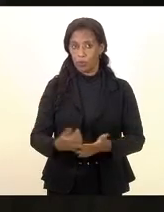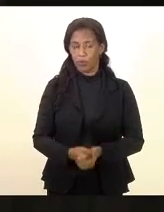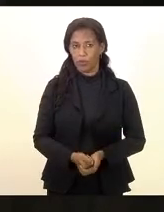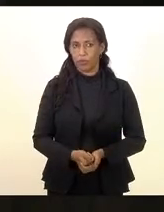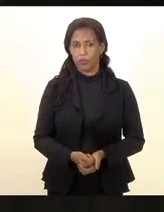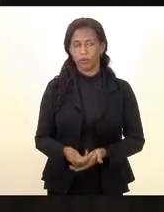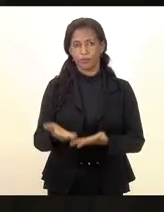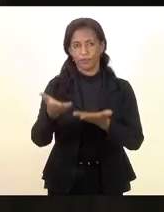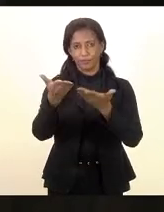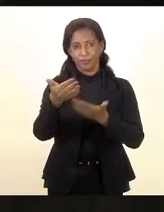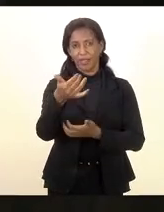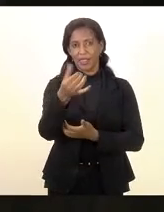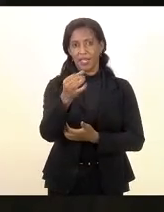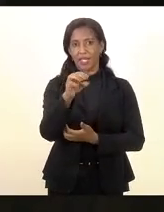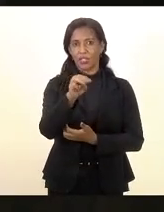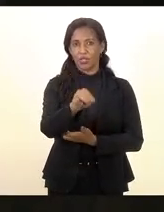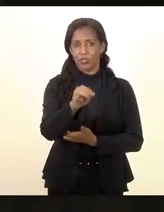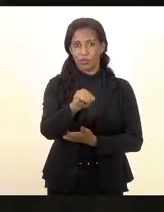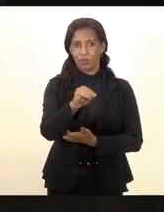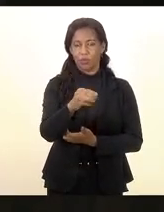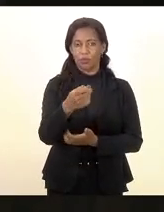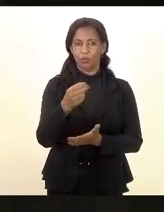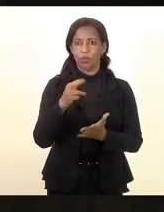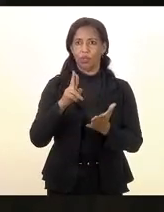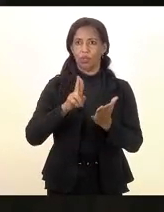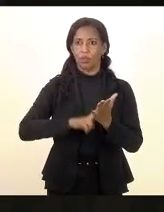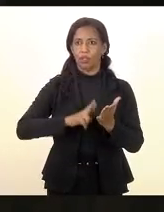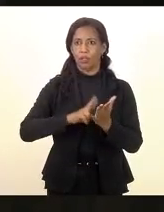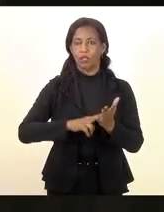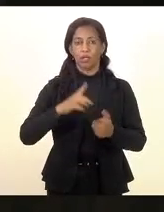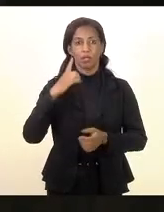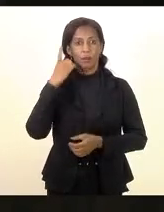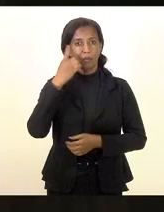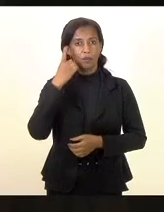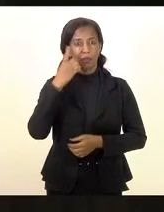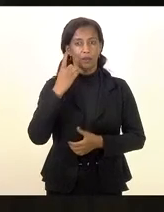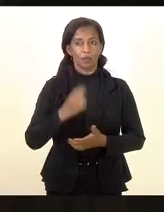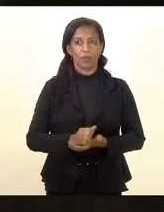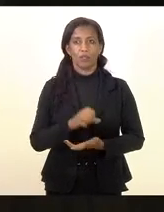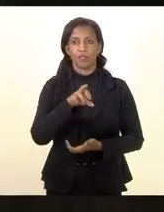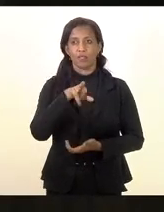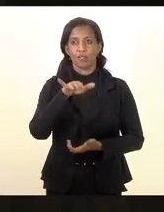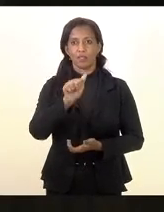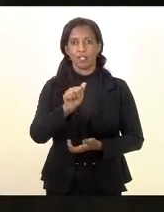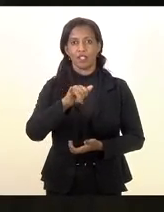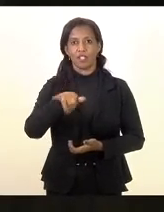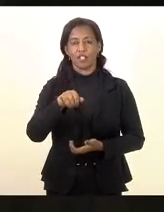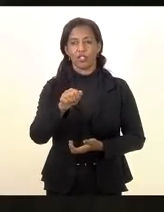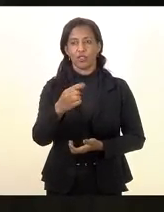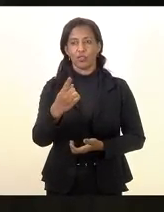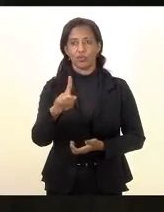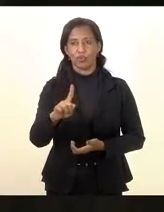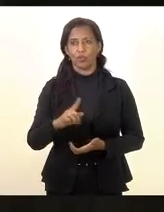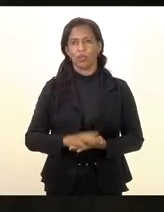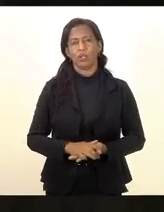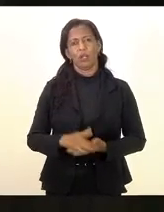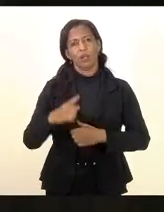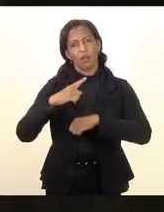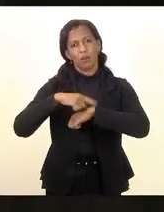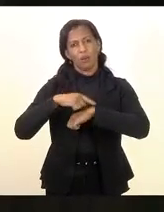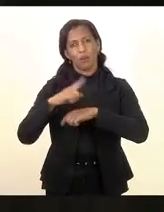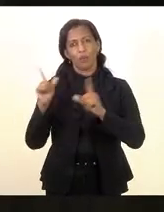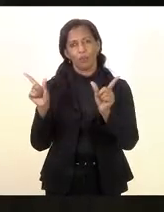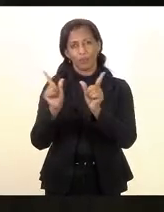excelência dispõe de 10 minutos no tempo regimental logo em seguida deputada Célia Jordão pediria vossa excelência se pudesse cumprir